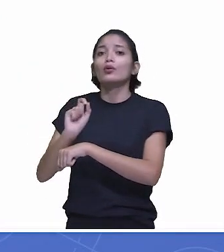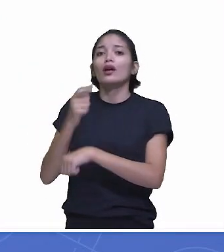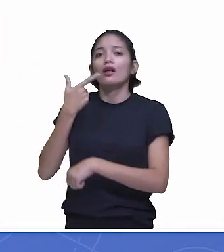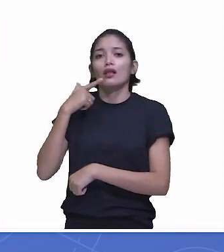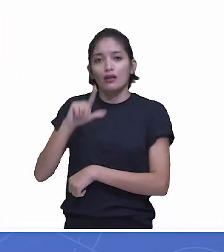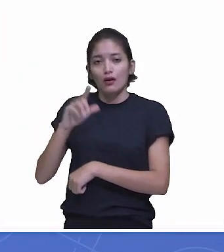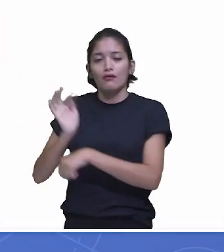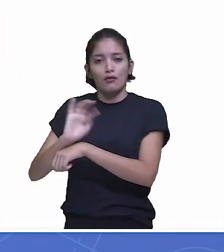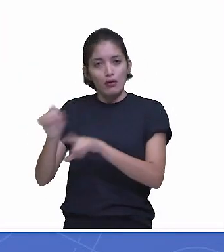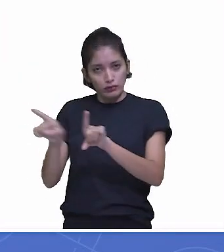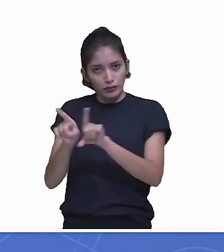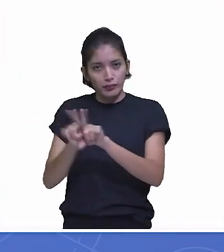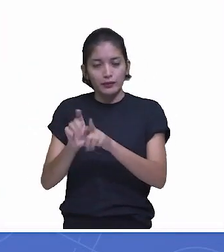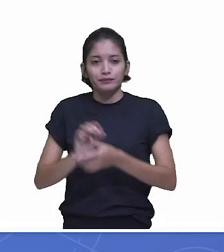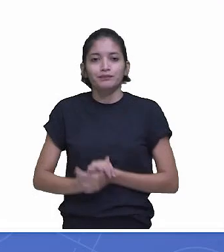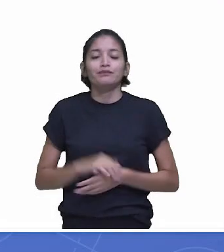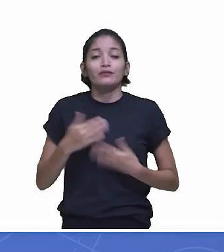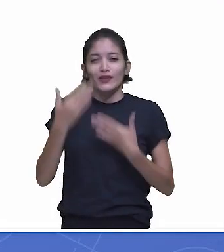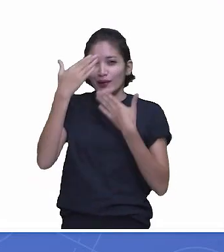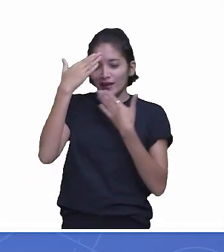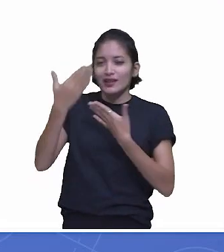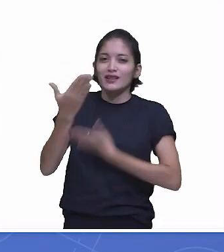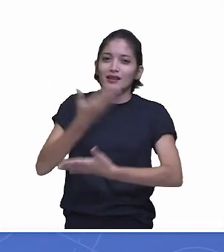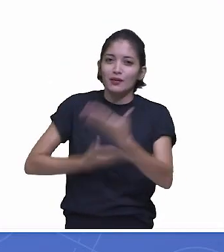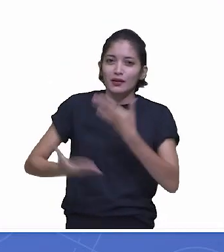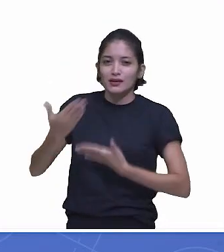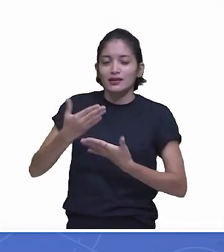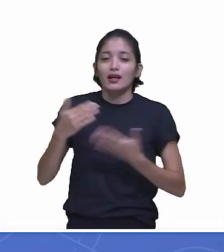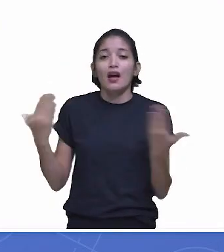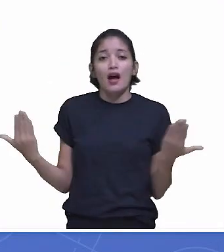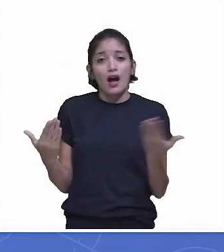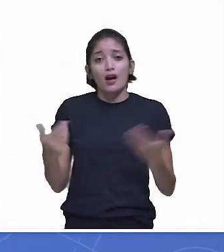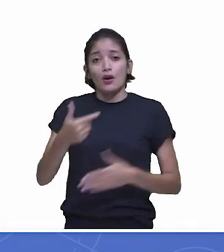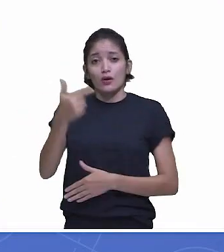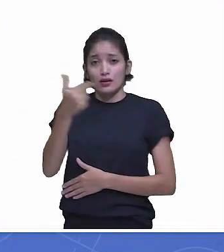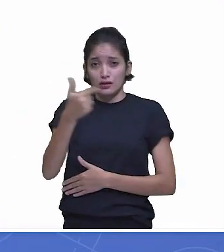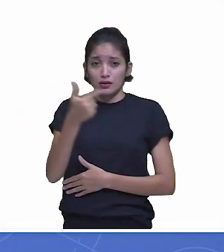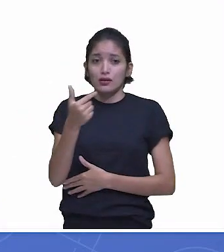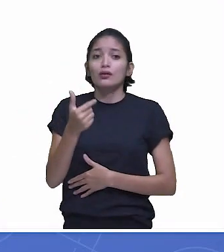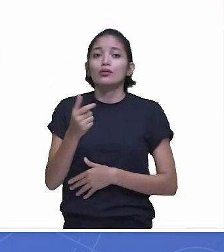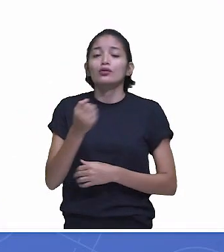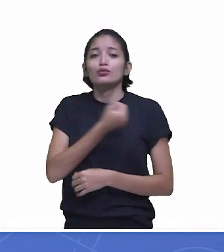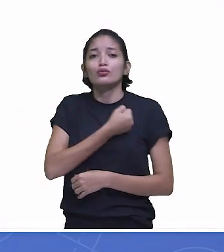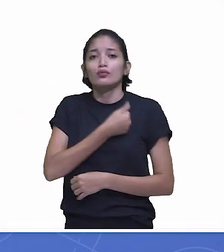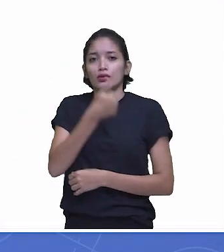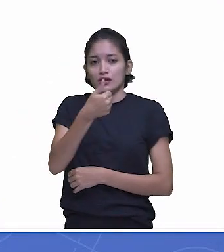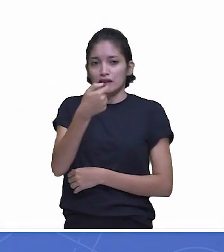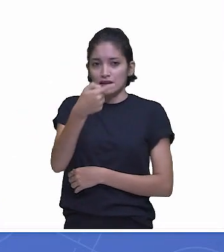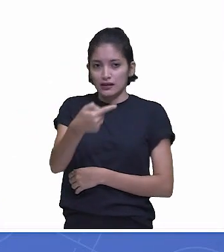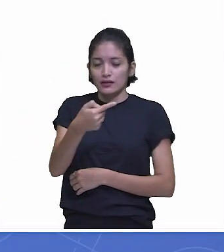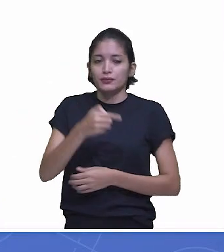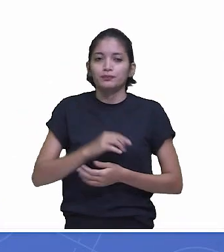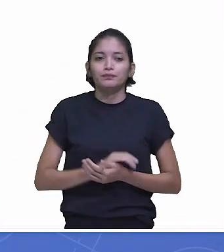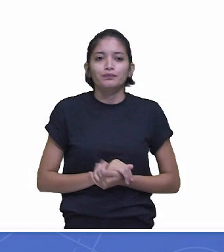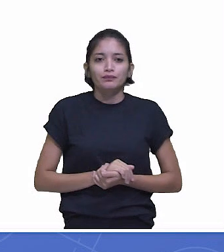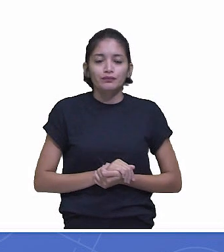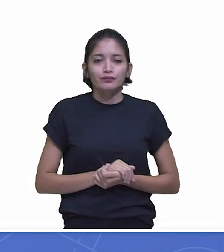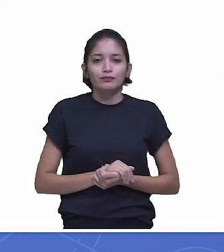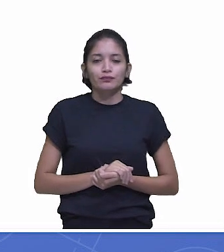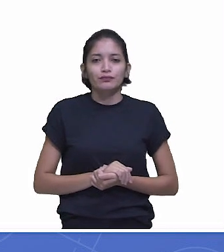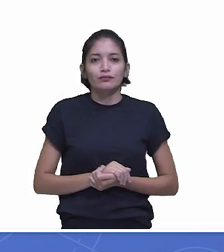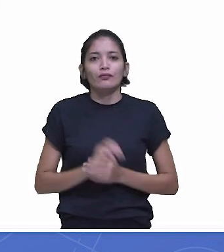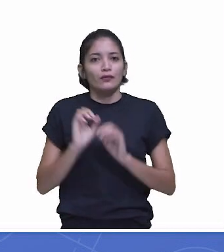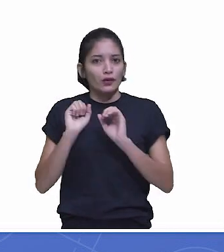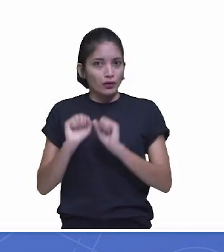formal. Certo? Agradeço a participação e vamos para a próxima questão, questão de número 17. Já